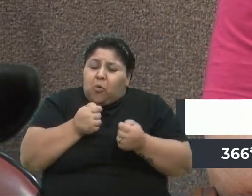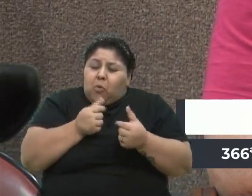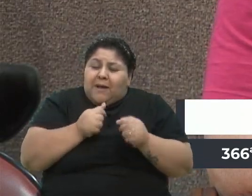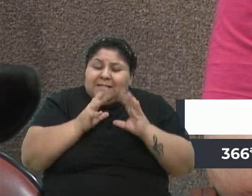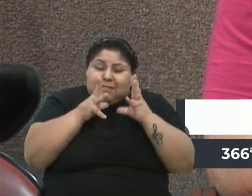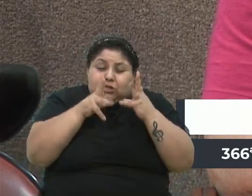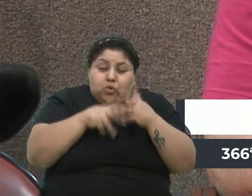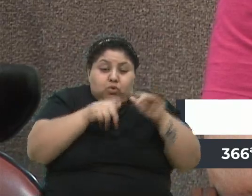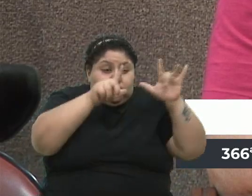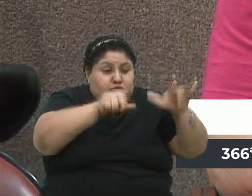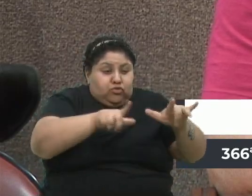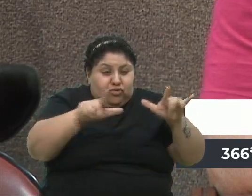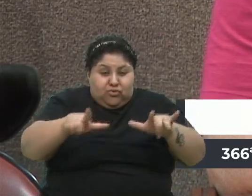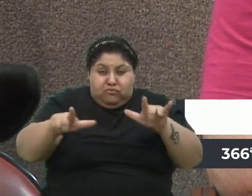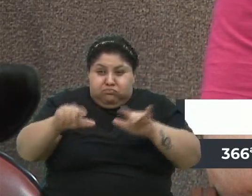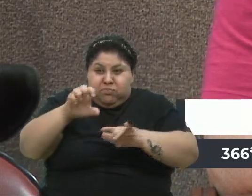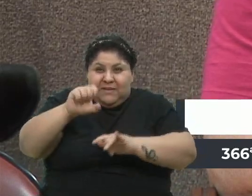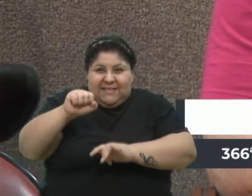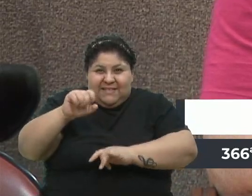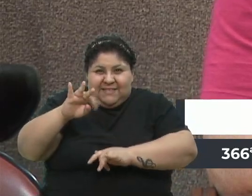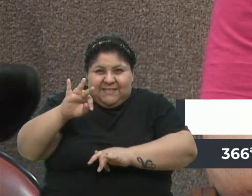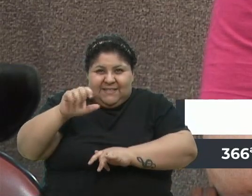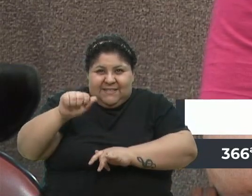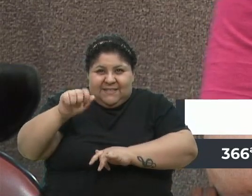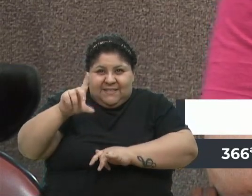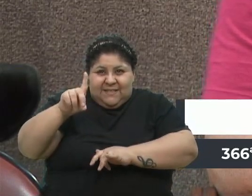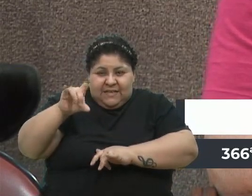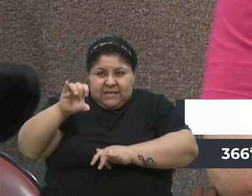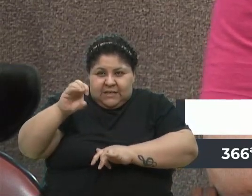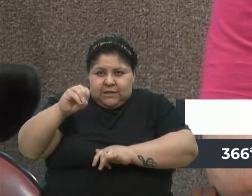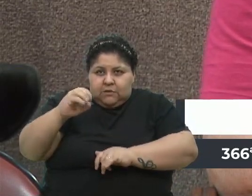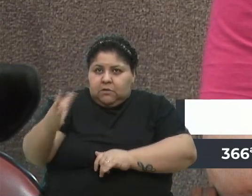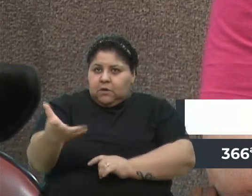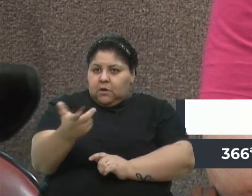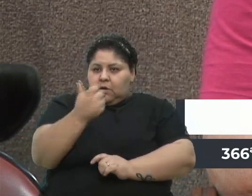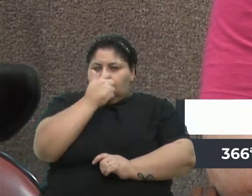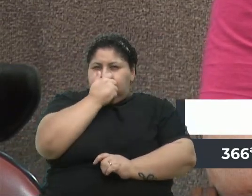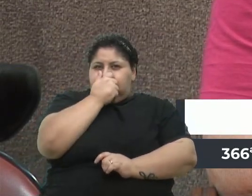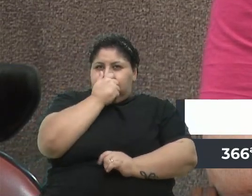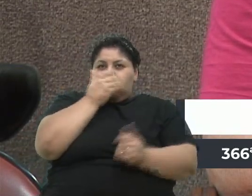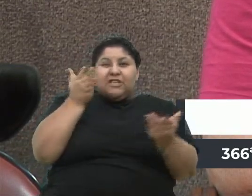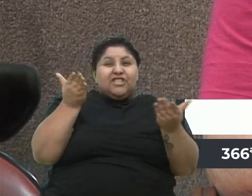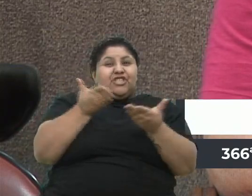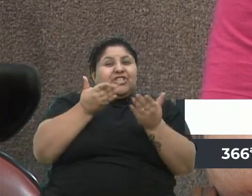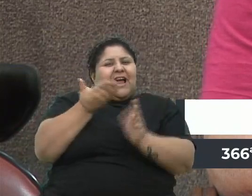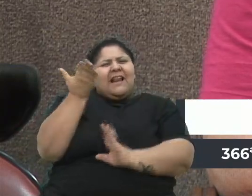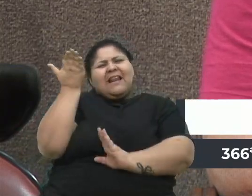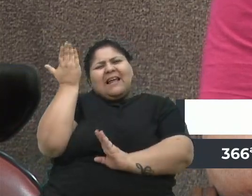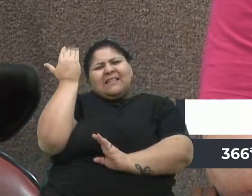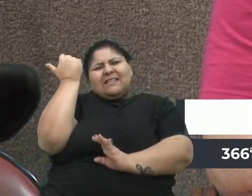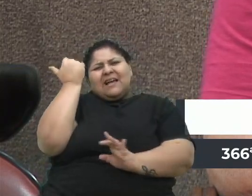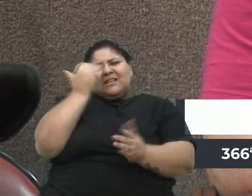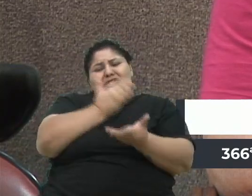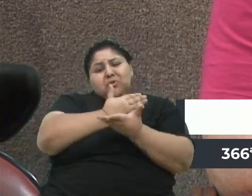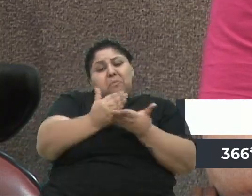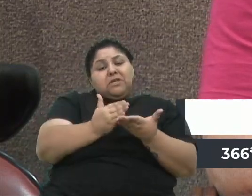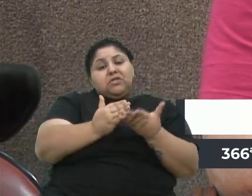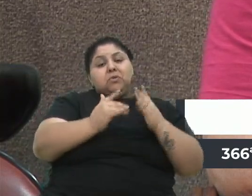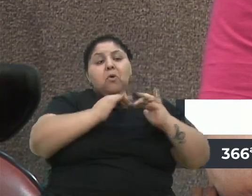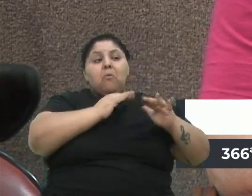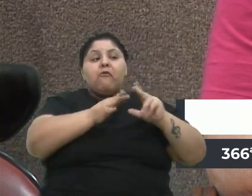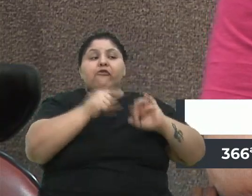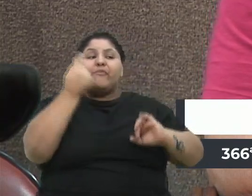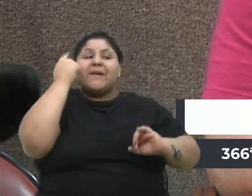lotados, todos os estádios lotados. E lá já começou esse movimento para que a próxima fosse no Brasil, né? E se for no Brasil, eu tenho certeza